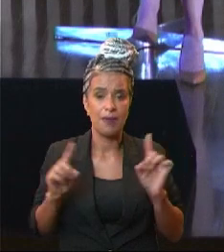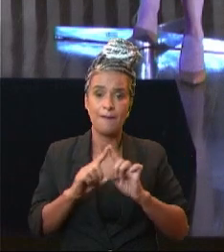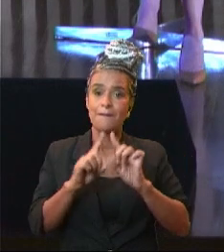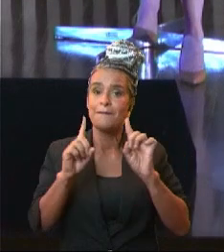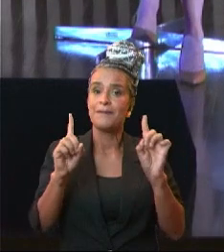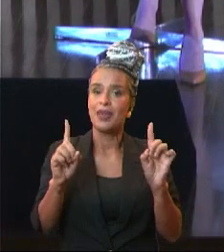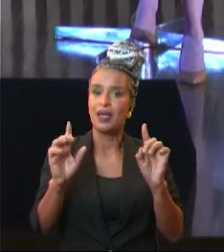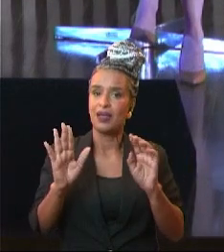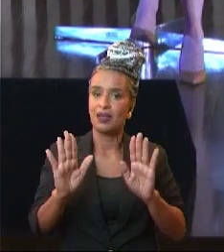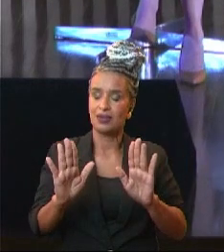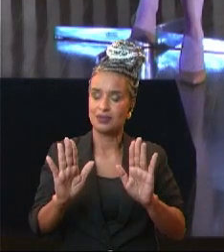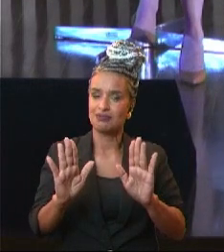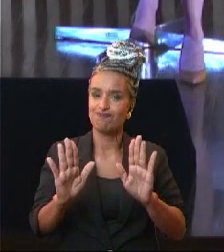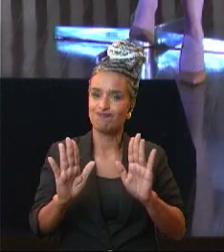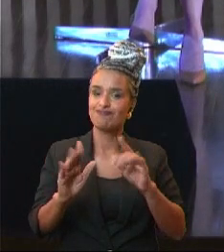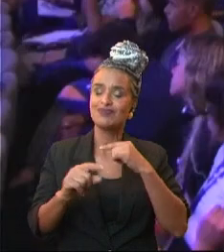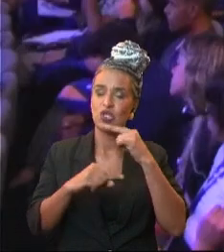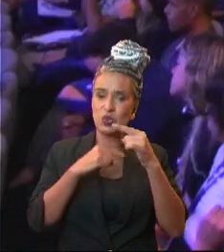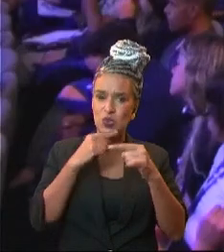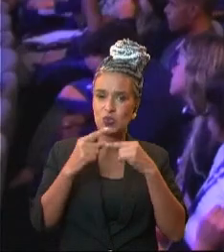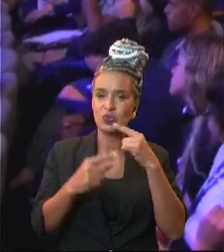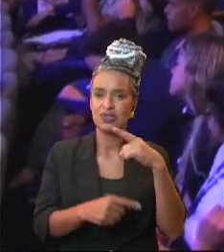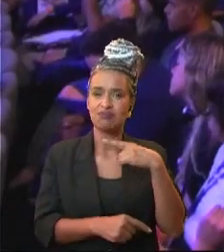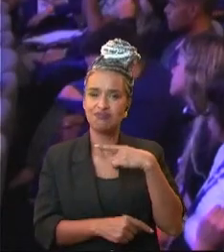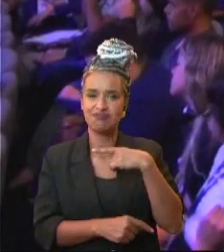Mas existe esse questionamento. Talvez